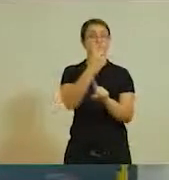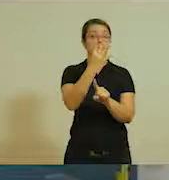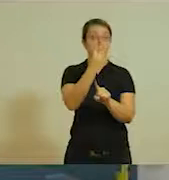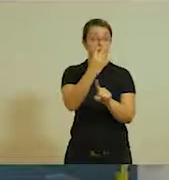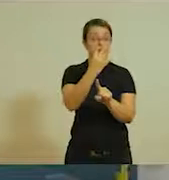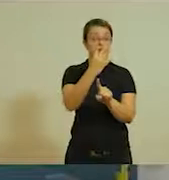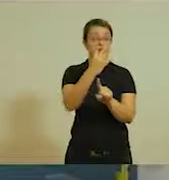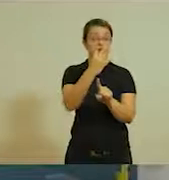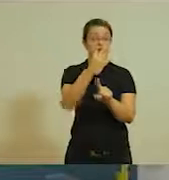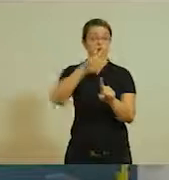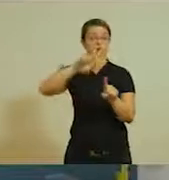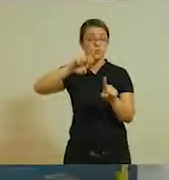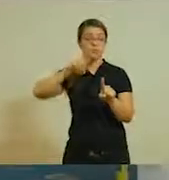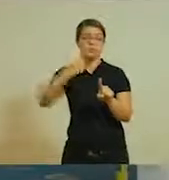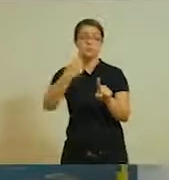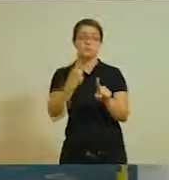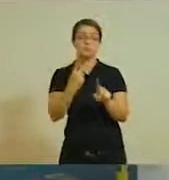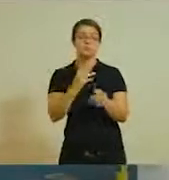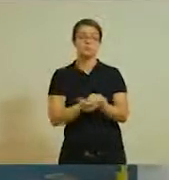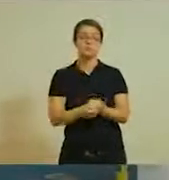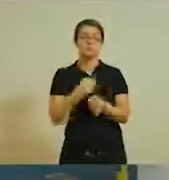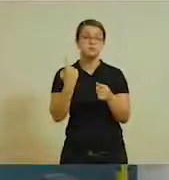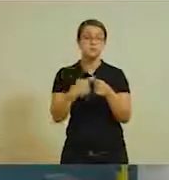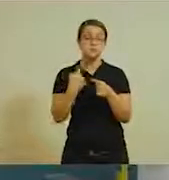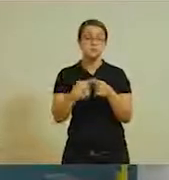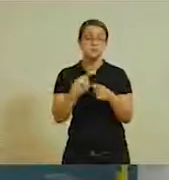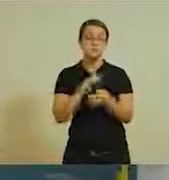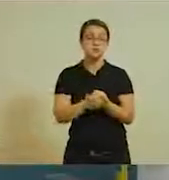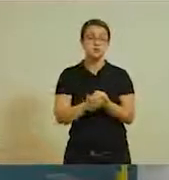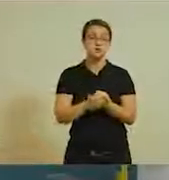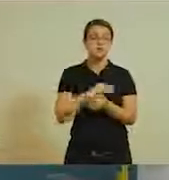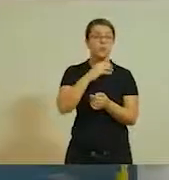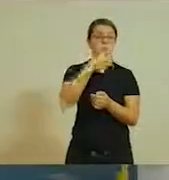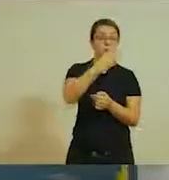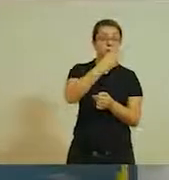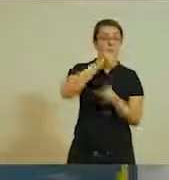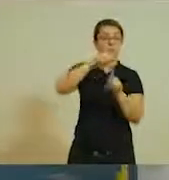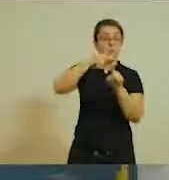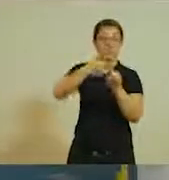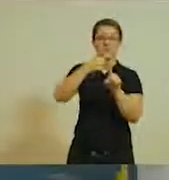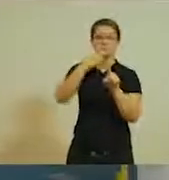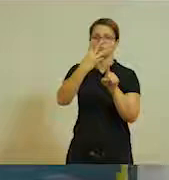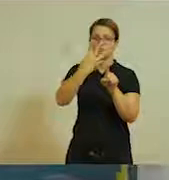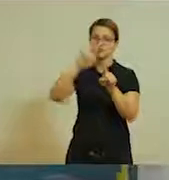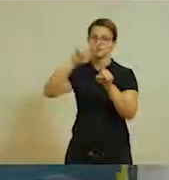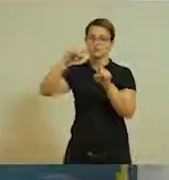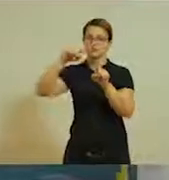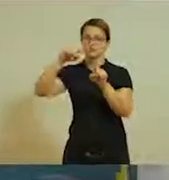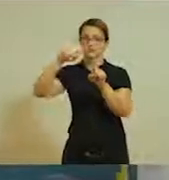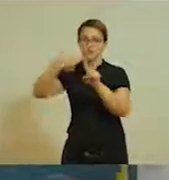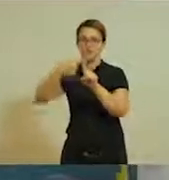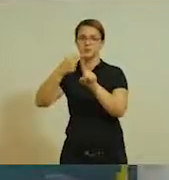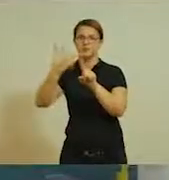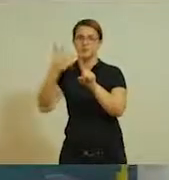de 4 é 12. Por quê? 4 mais 4